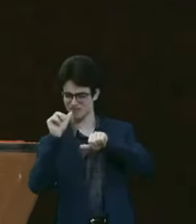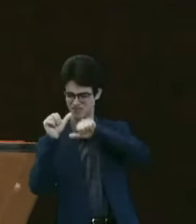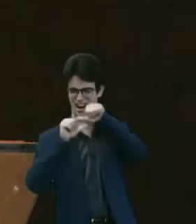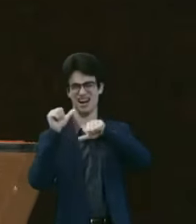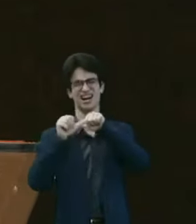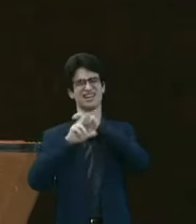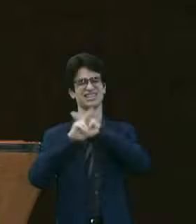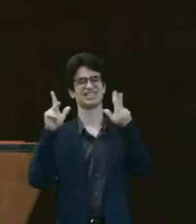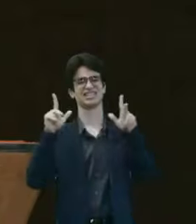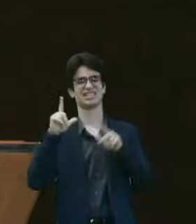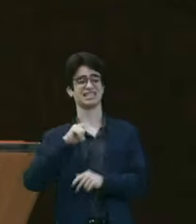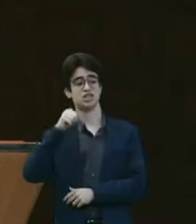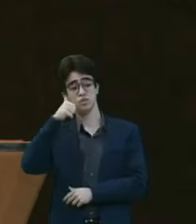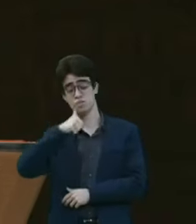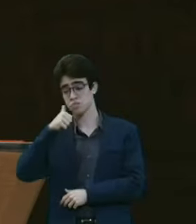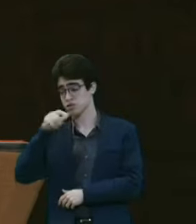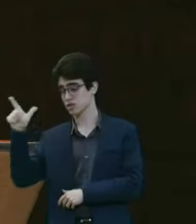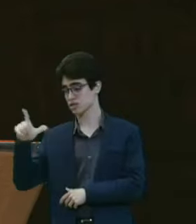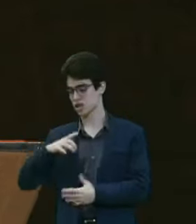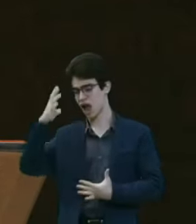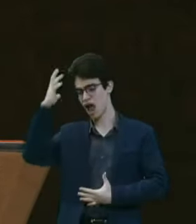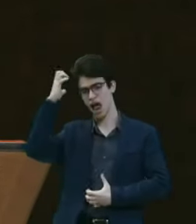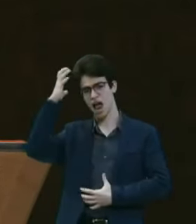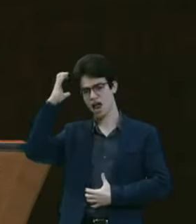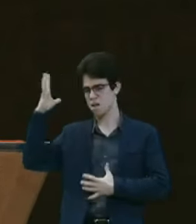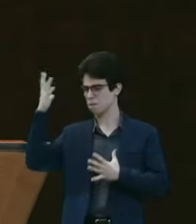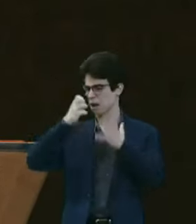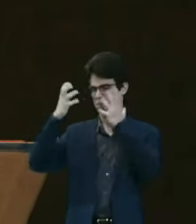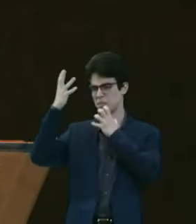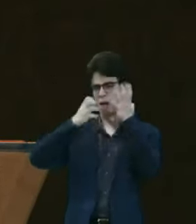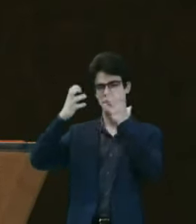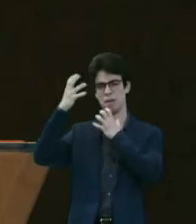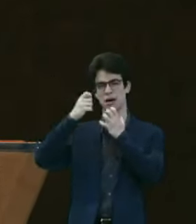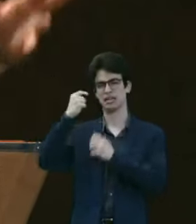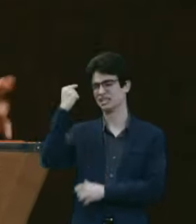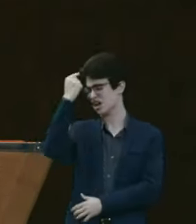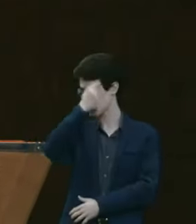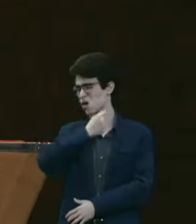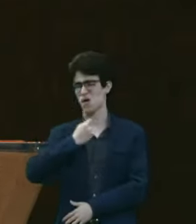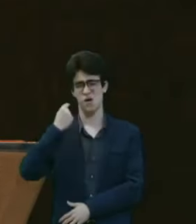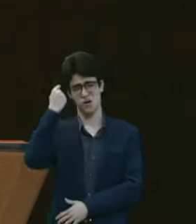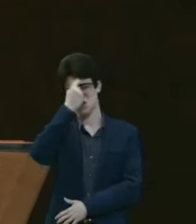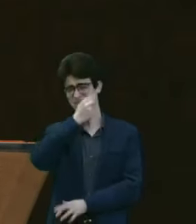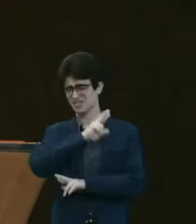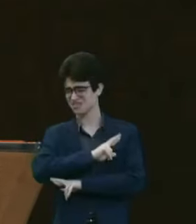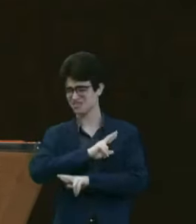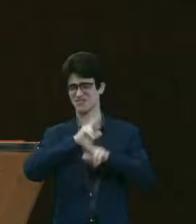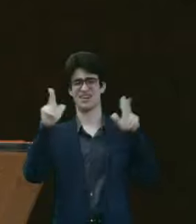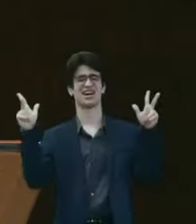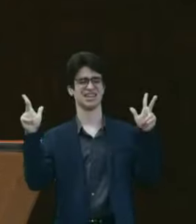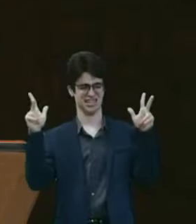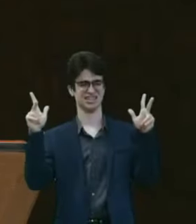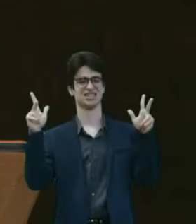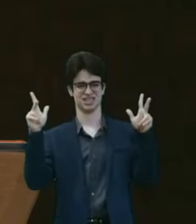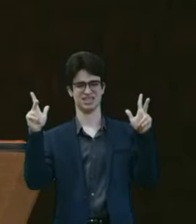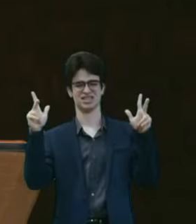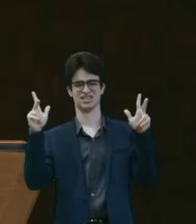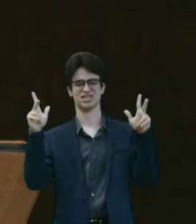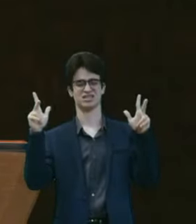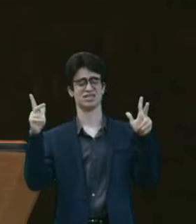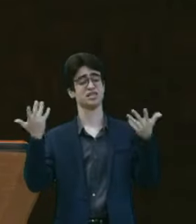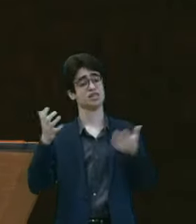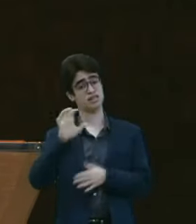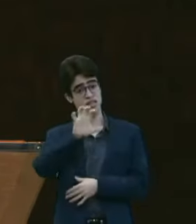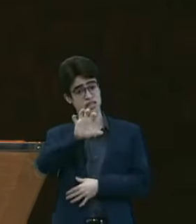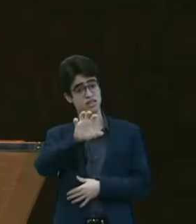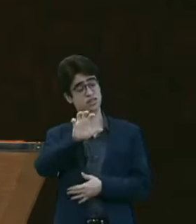sido atacada por chimpanzés e o seu rosto estava completamente irreconhecível. É